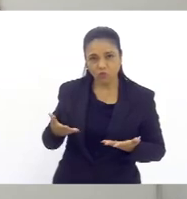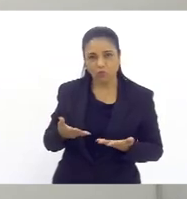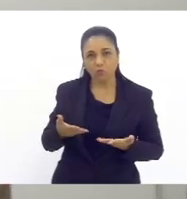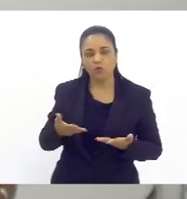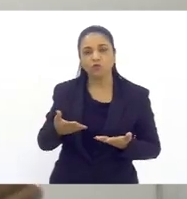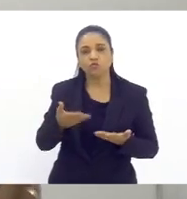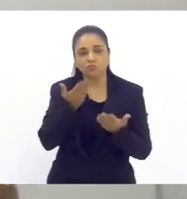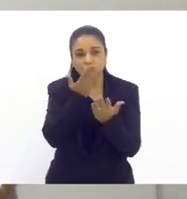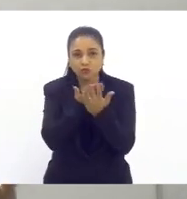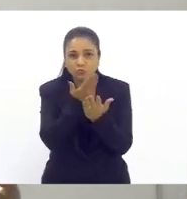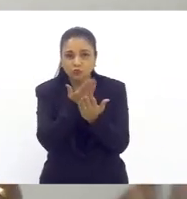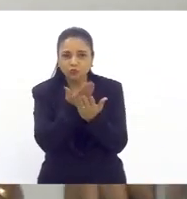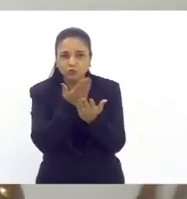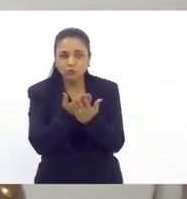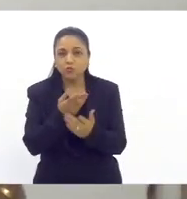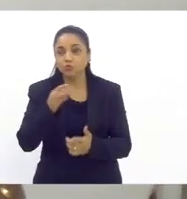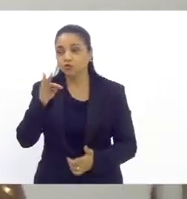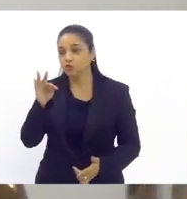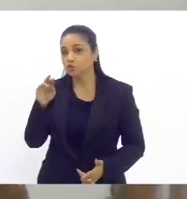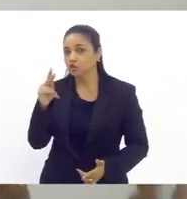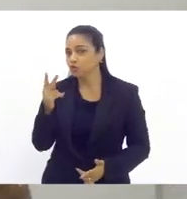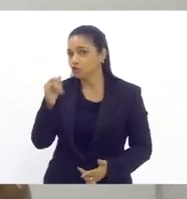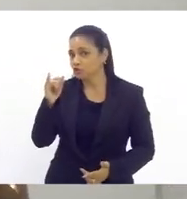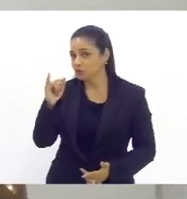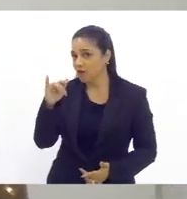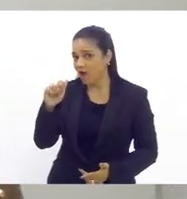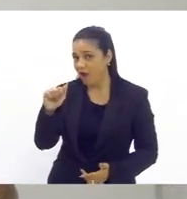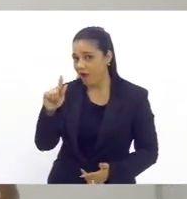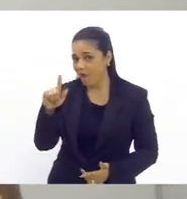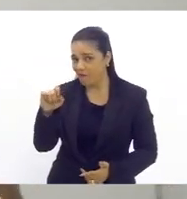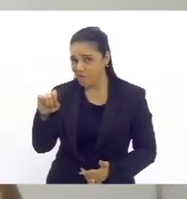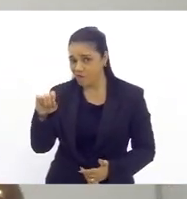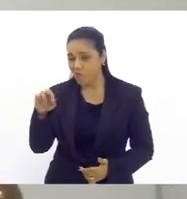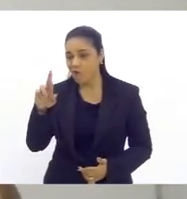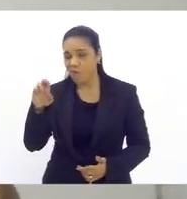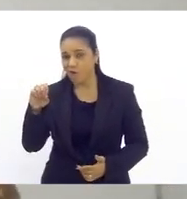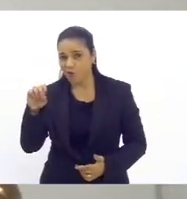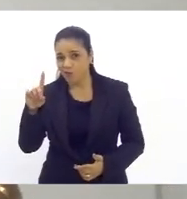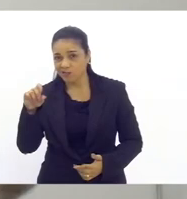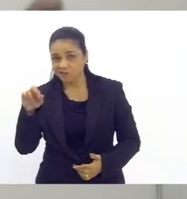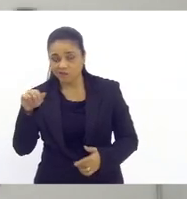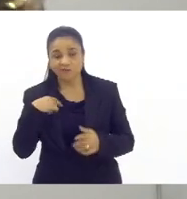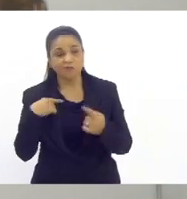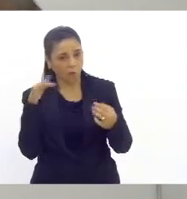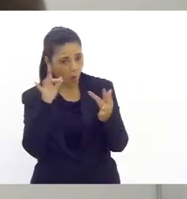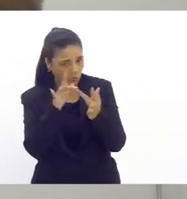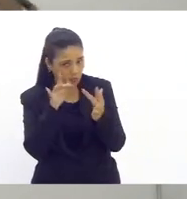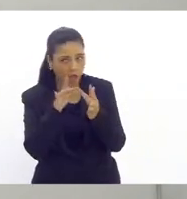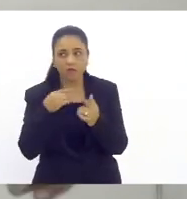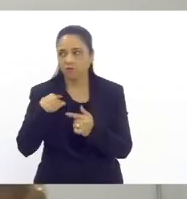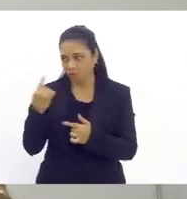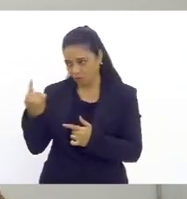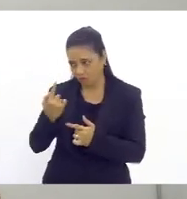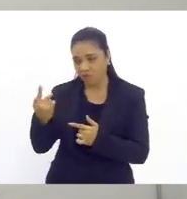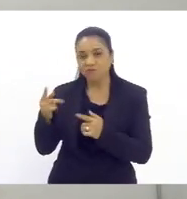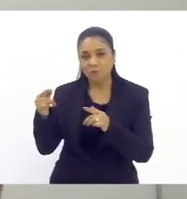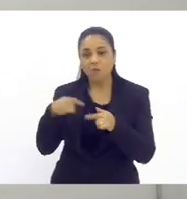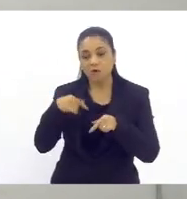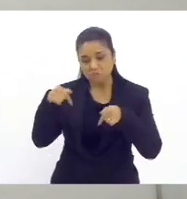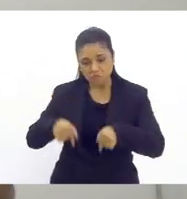mais uma vez no estudo do Dr Thiago Rodrigues nós vamos fazer contatos né Doutor acho que tem sempre pertinente para que a gente não precise mais tá aqui